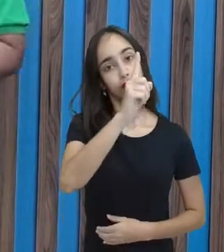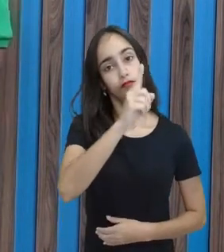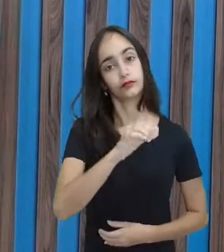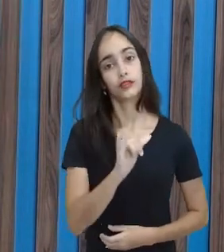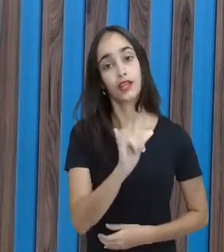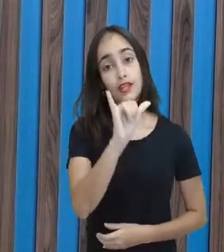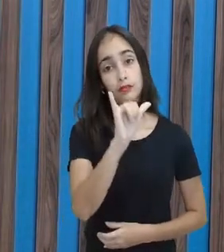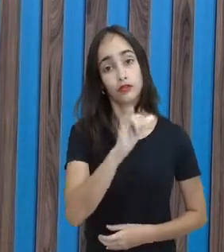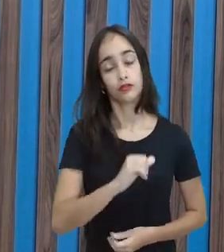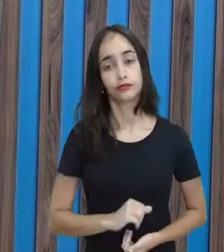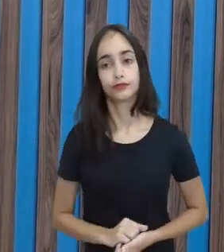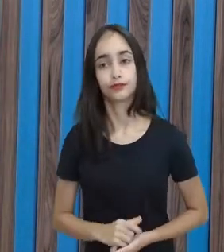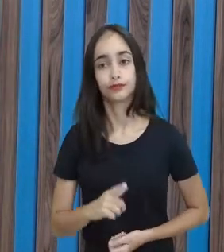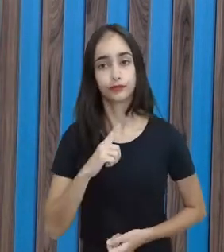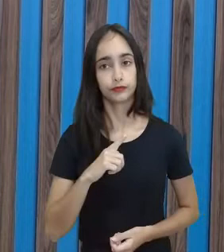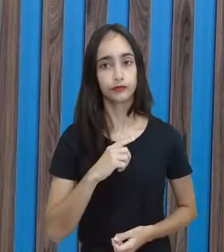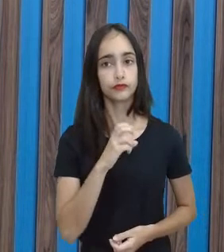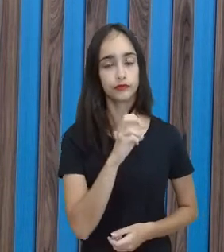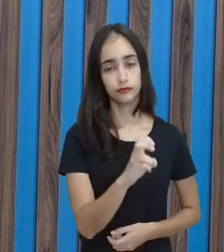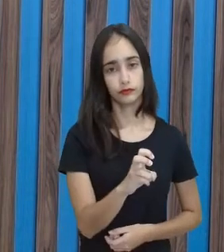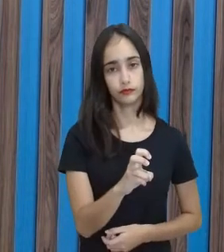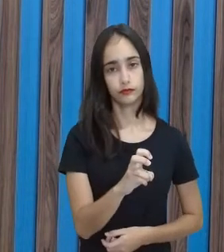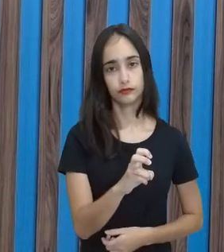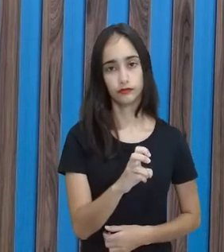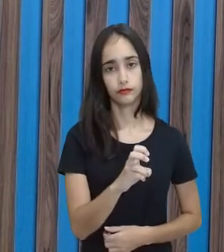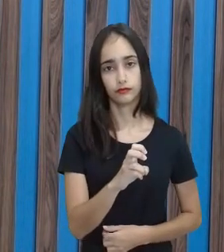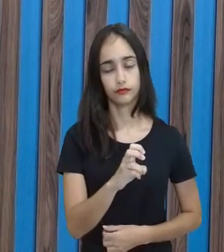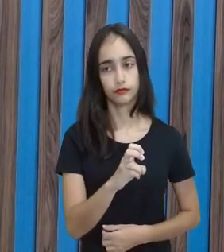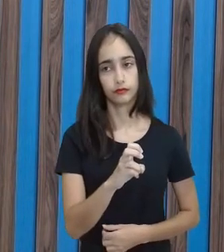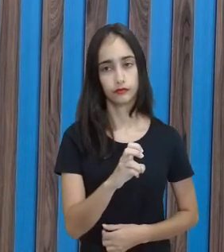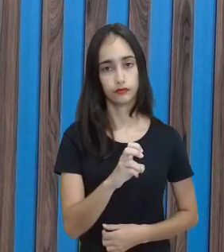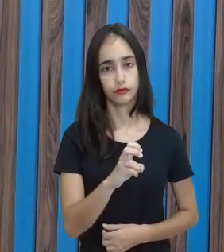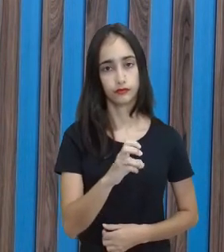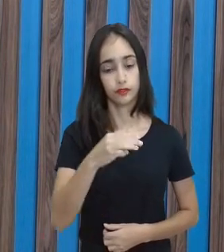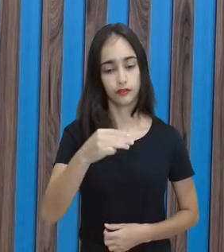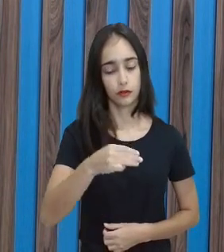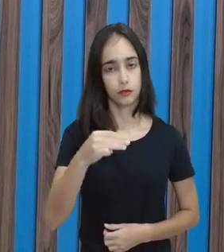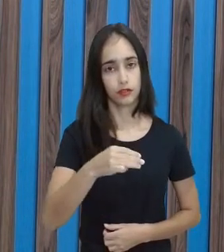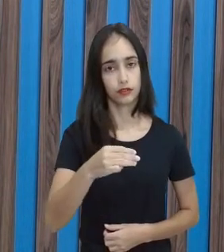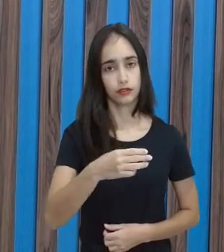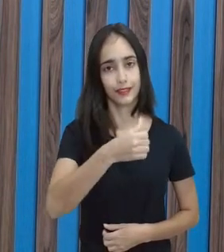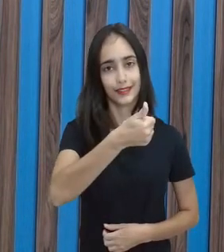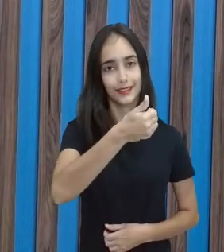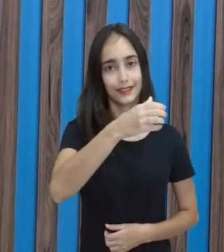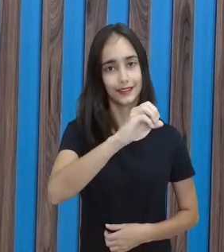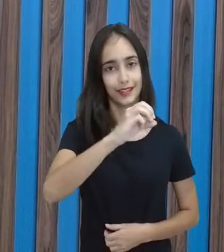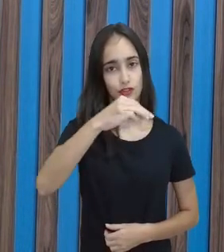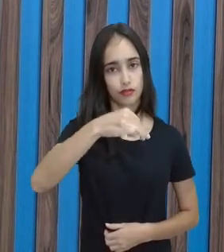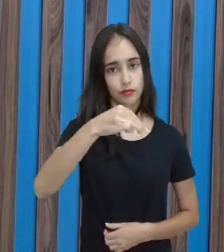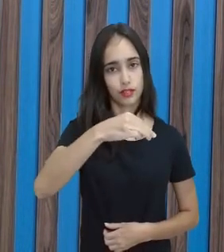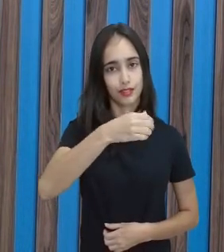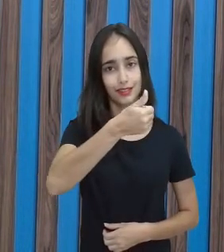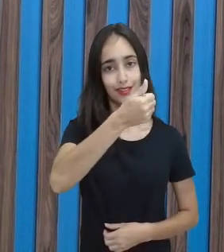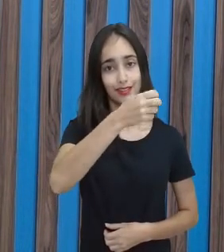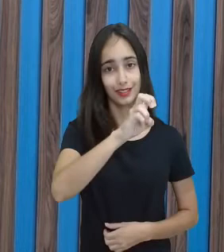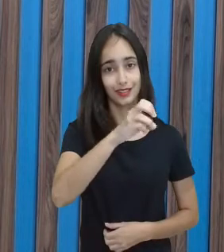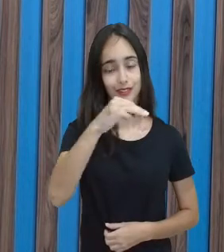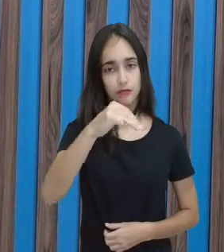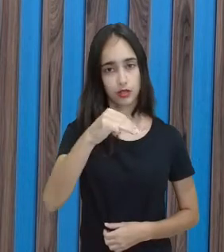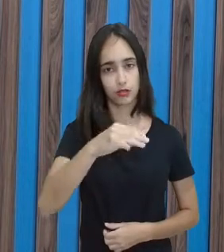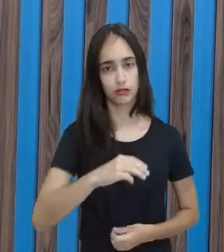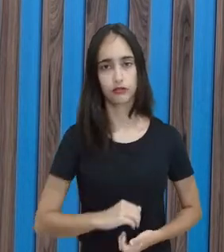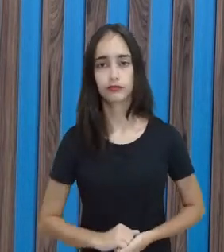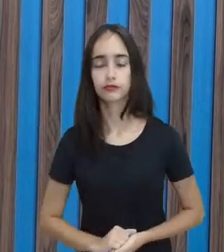y, eu tenho 5, que corresponde a 5 metros, 10 metros e 15